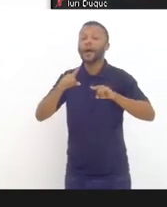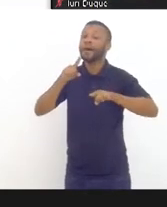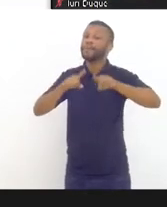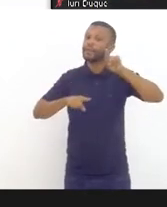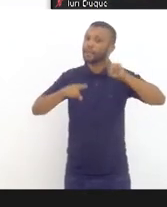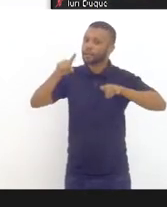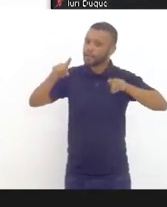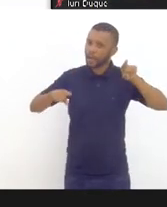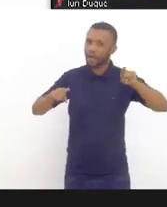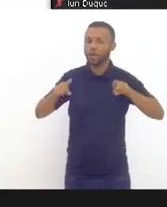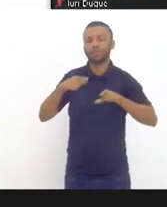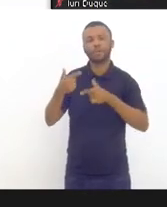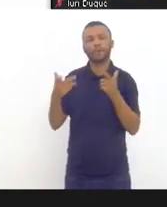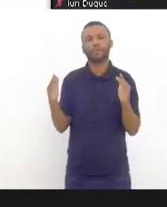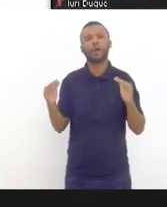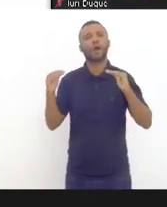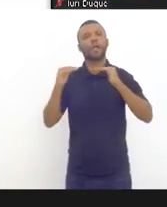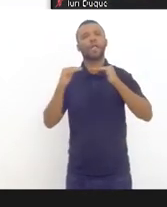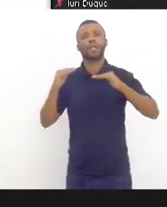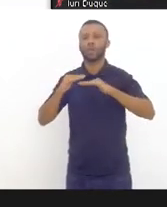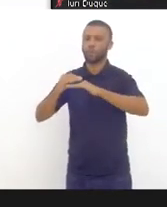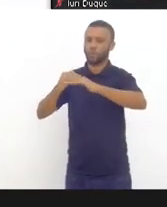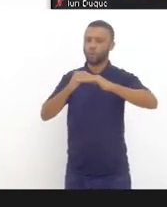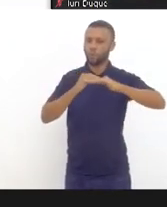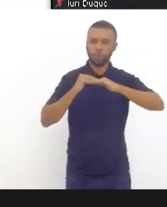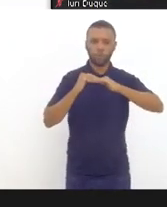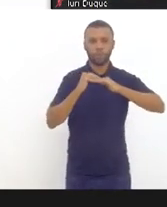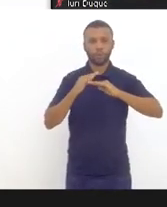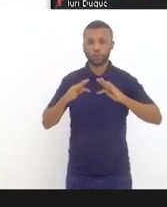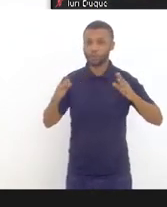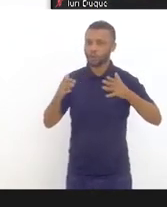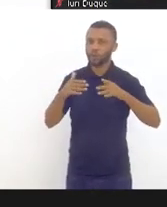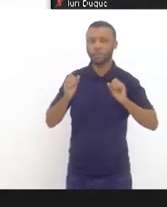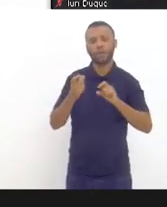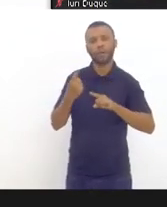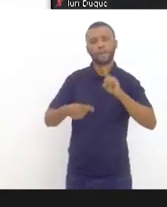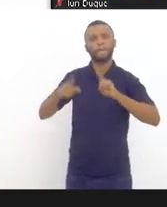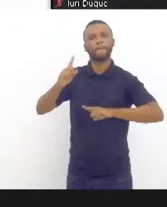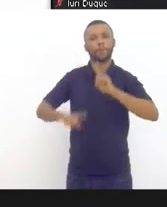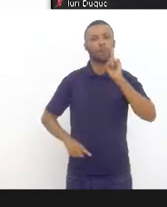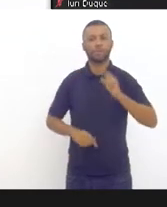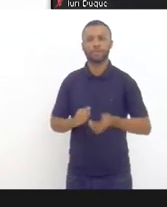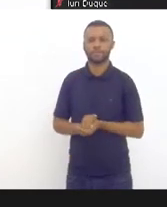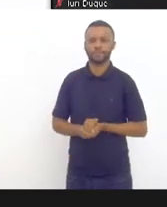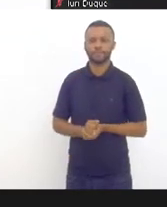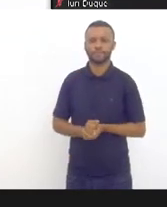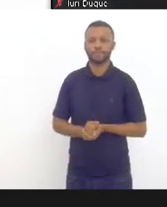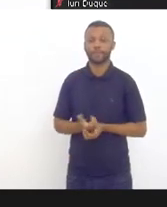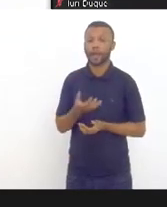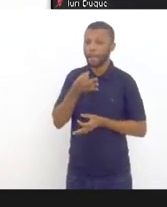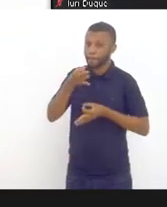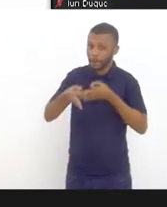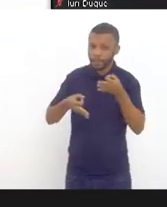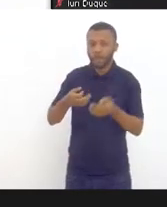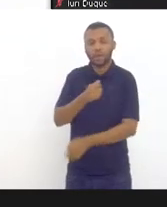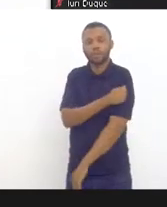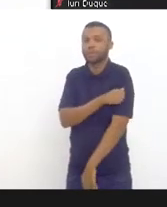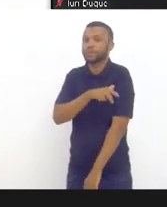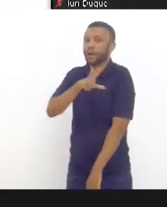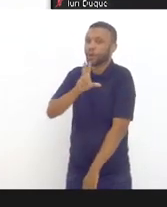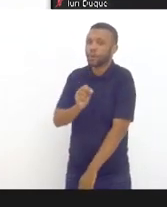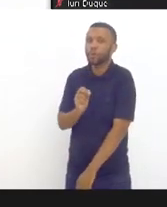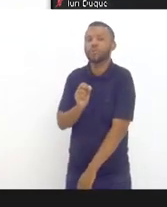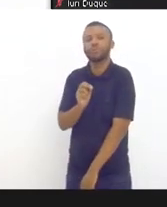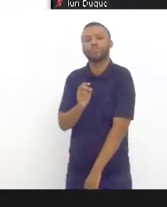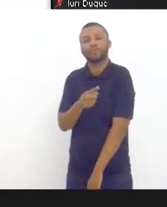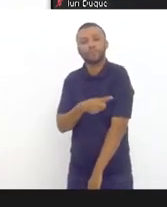é trabalhar com a equidade, que a gente consiga fazer com que todos possam crescer. A taxa de participação dos alunos do ensino fundamental no